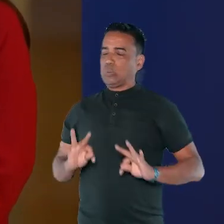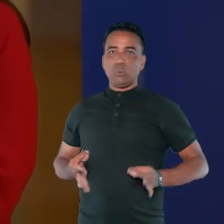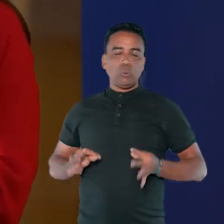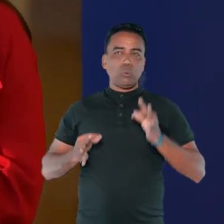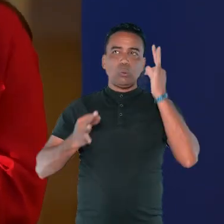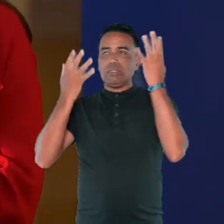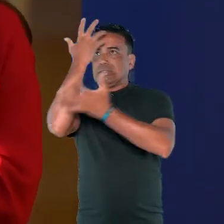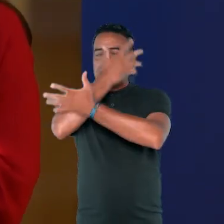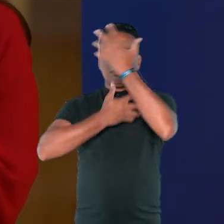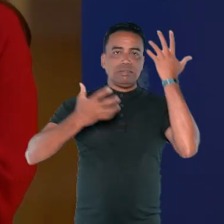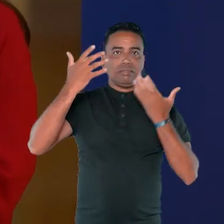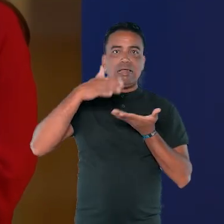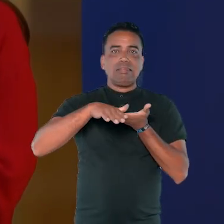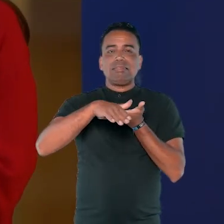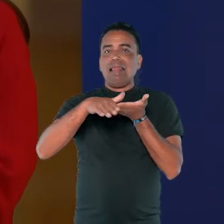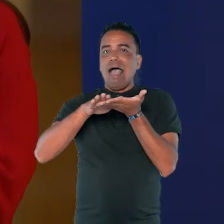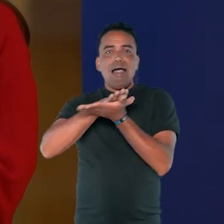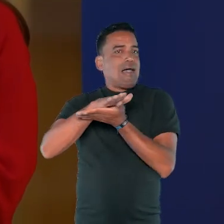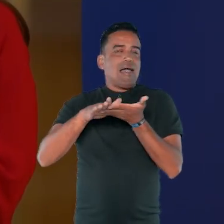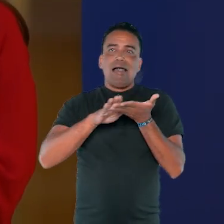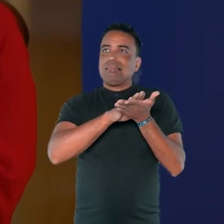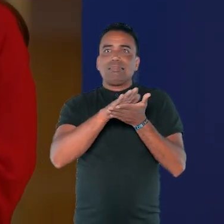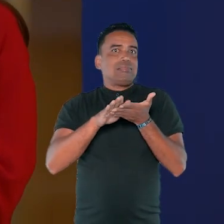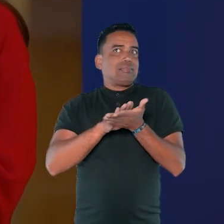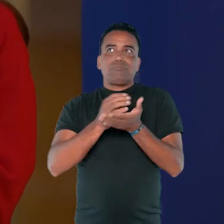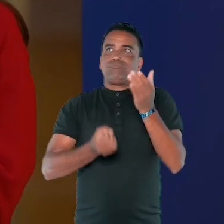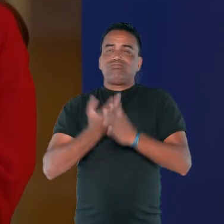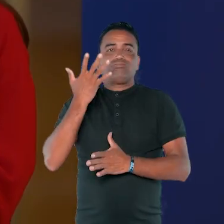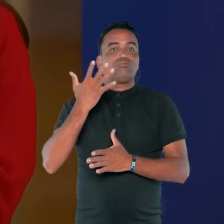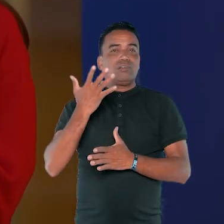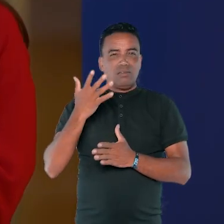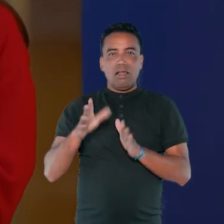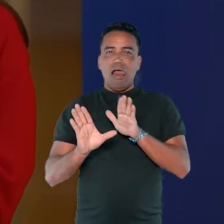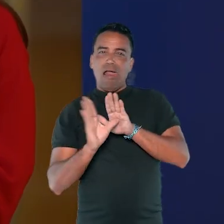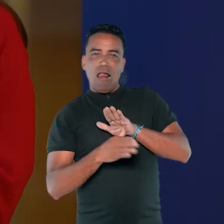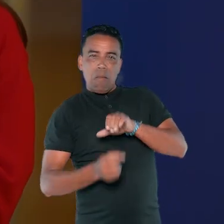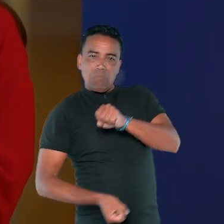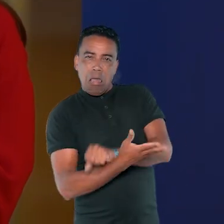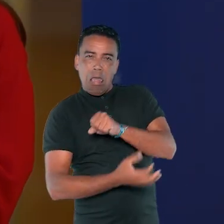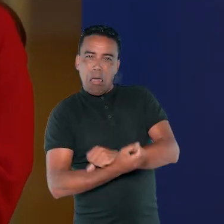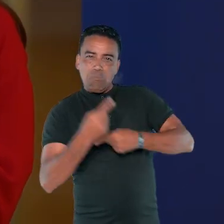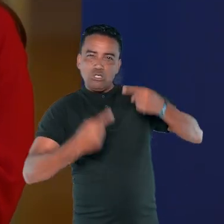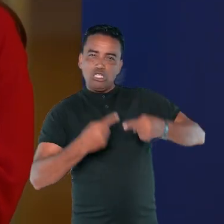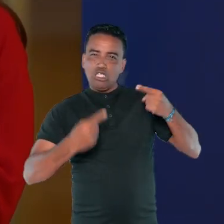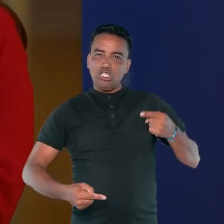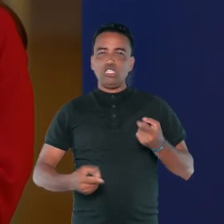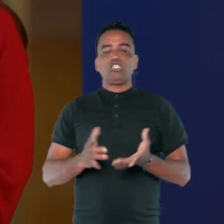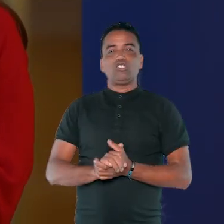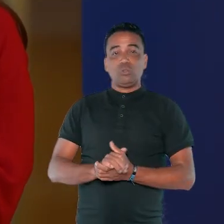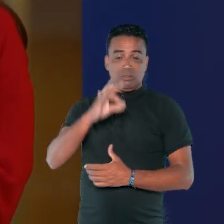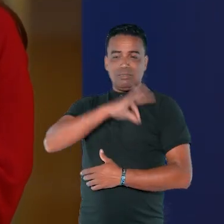Nada, nada congemina. A mão leve do político com a nossa dura rotina. O salário que